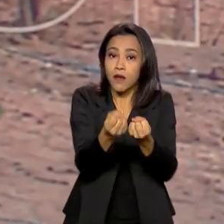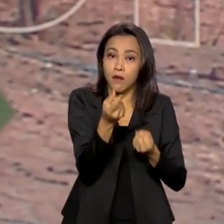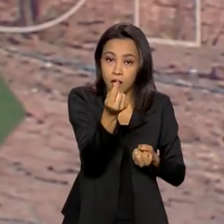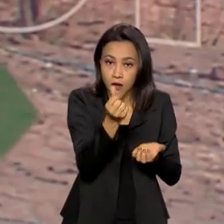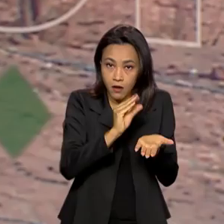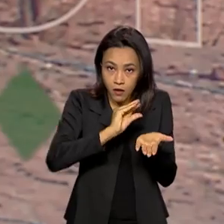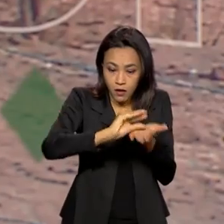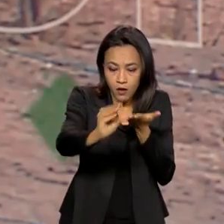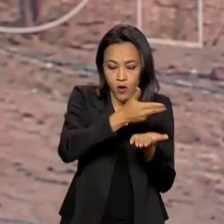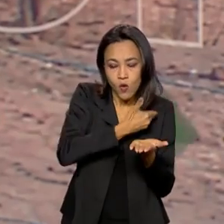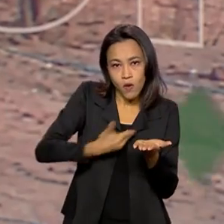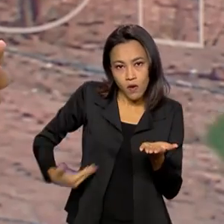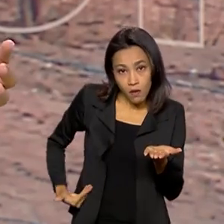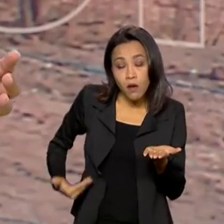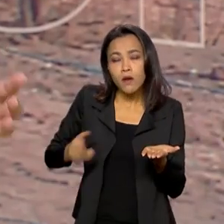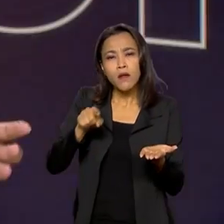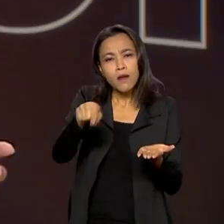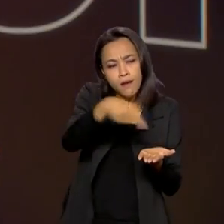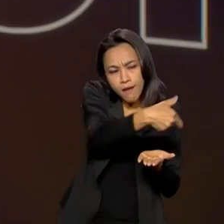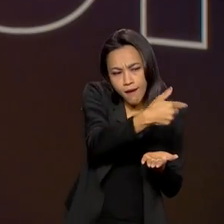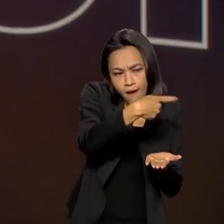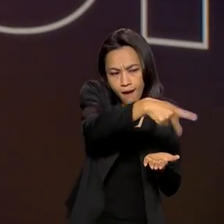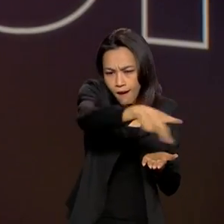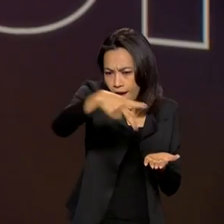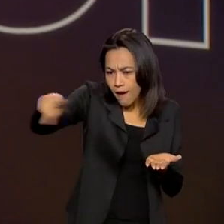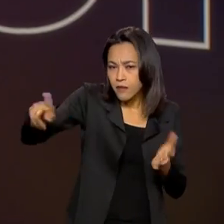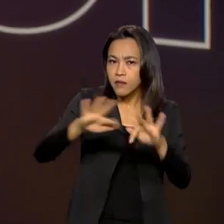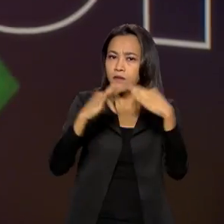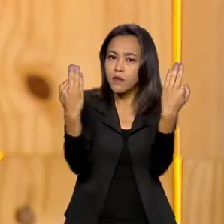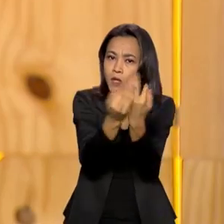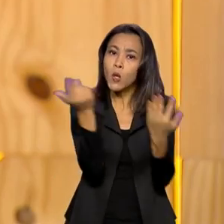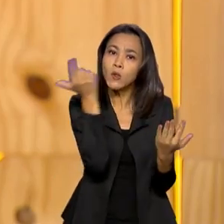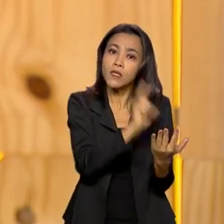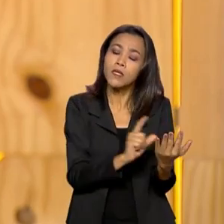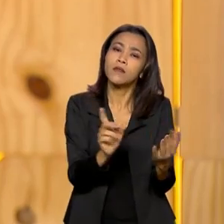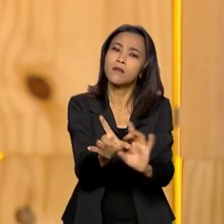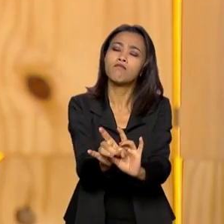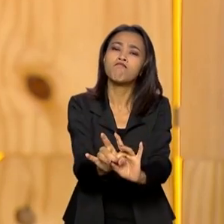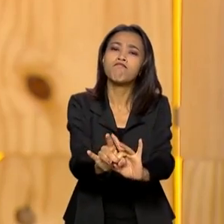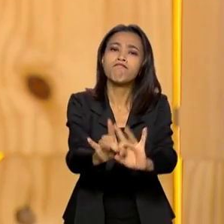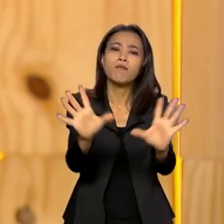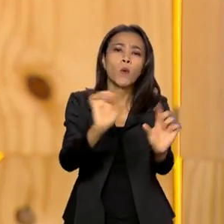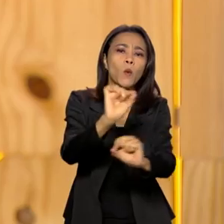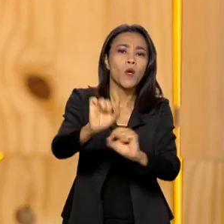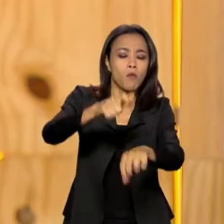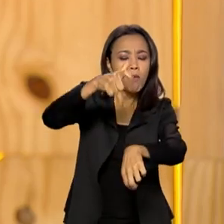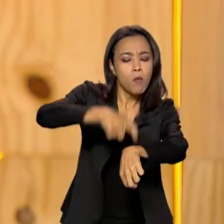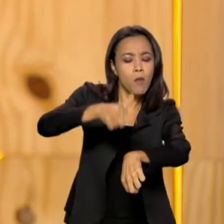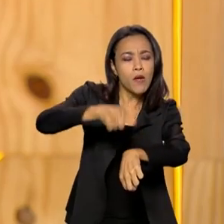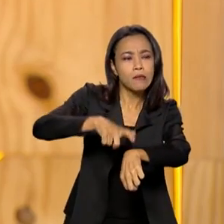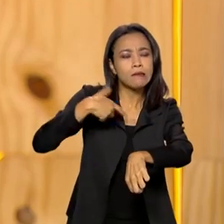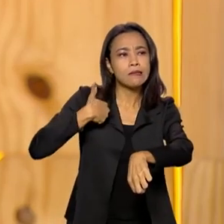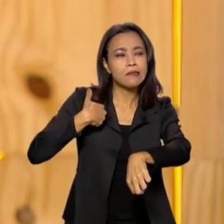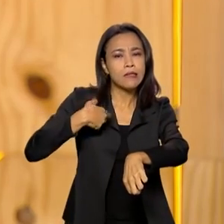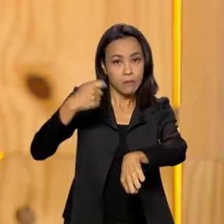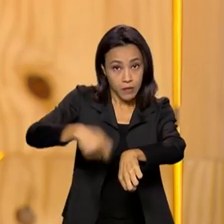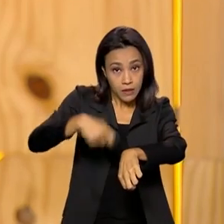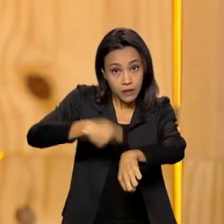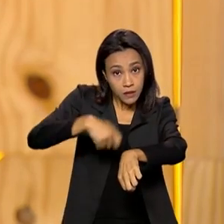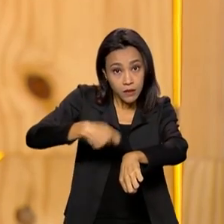de renda conseguissem também a sua alavanca a sua porta de saída para que no momento que precise do